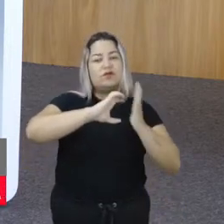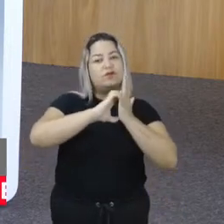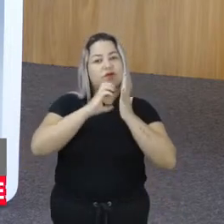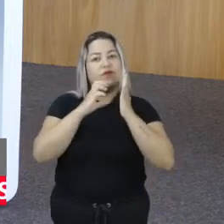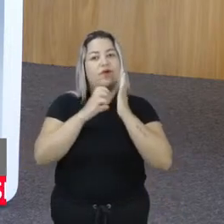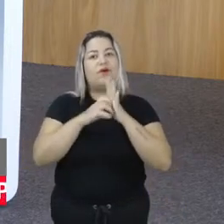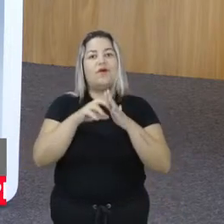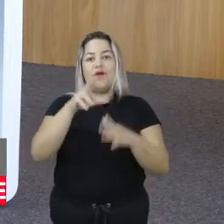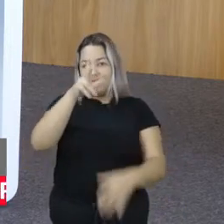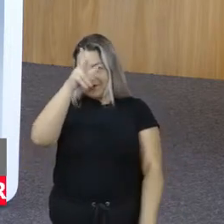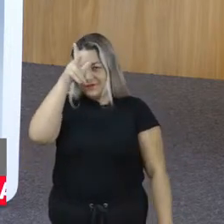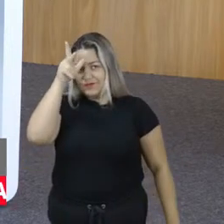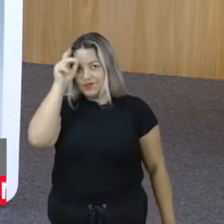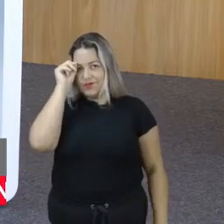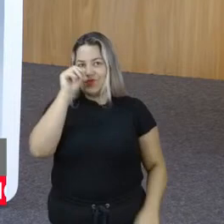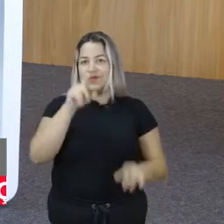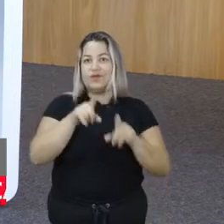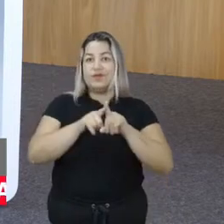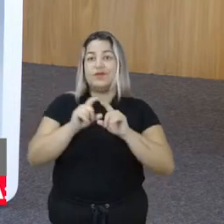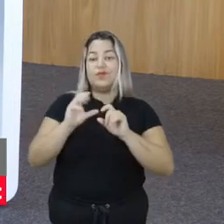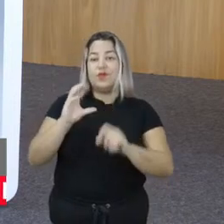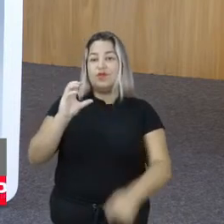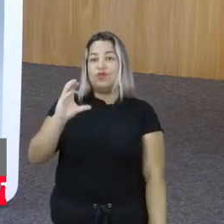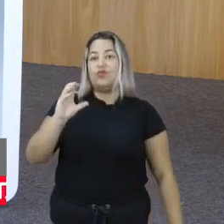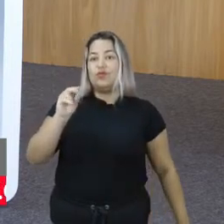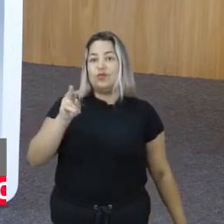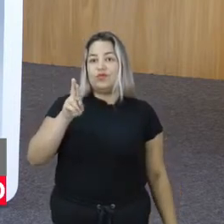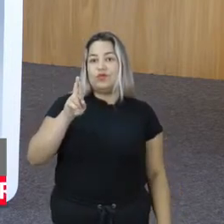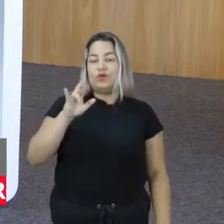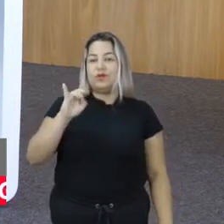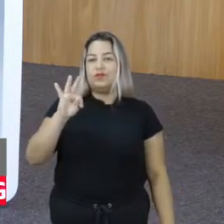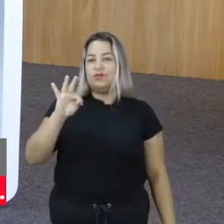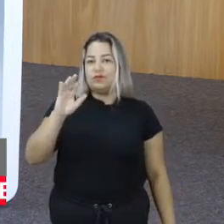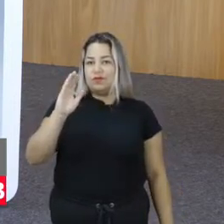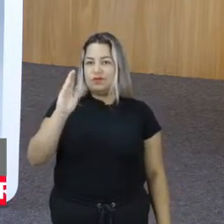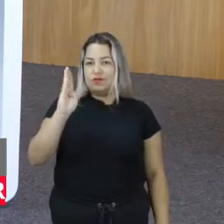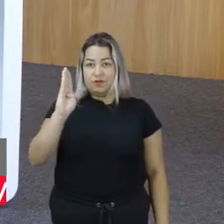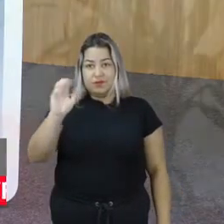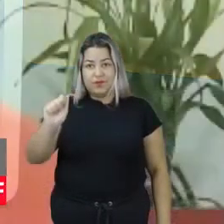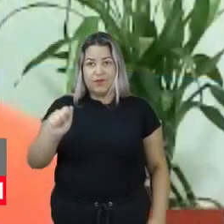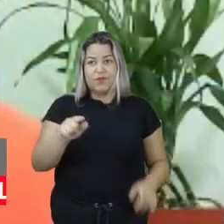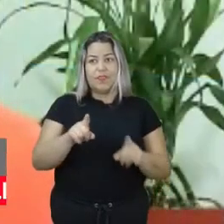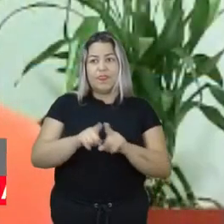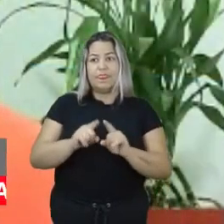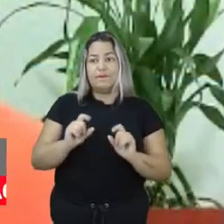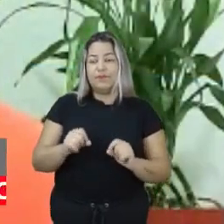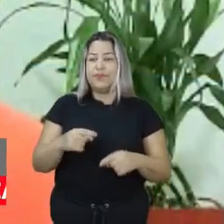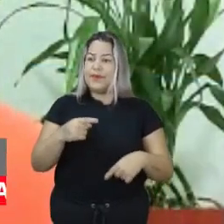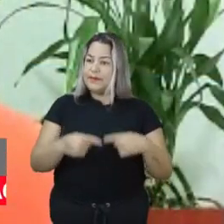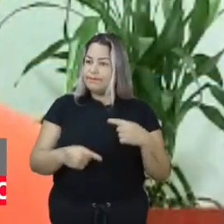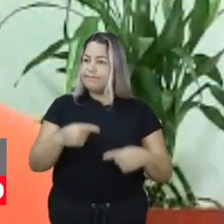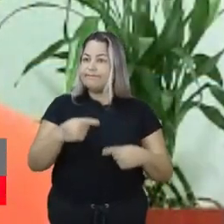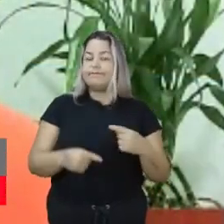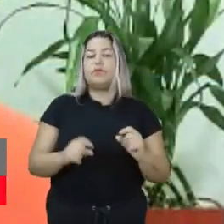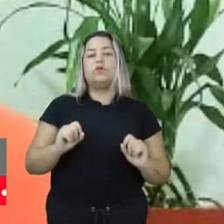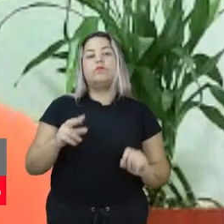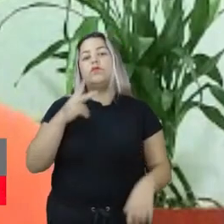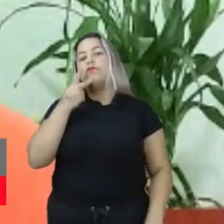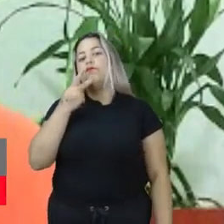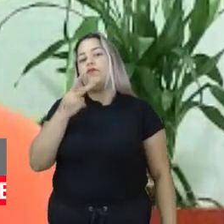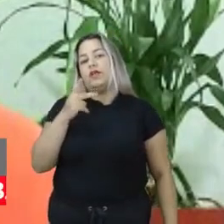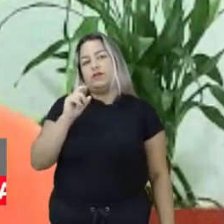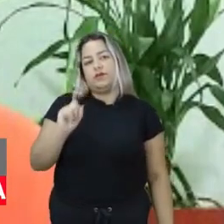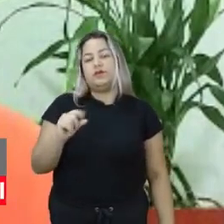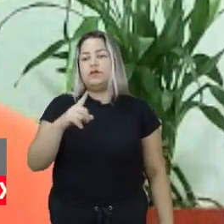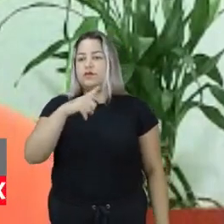próprio à Prefeitura de Curitiba. Olha, a Prefeitura de Curitiba está em debate essa questão, né? Como eu coloquei, Alberto,